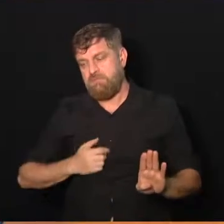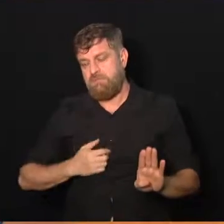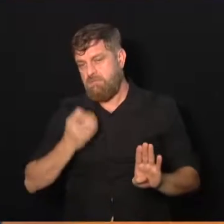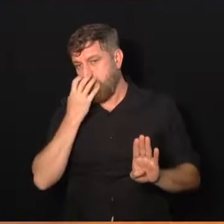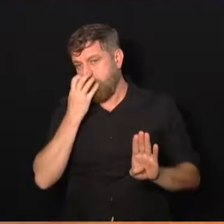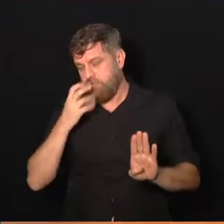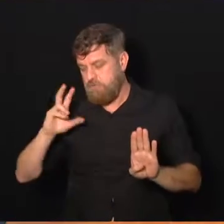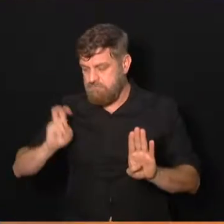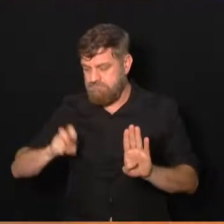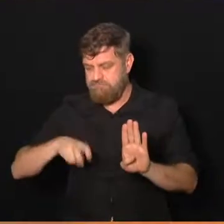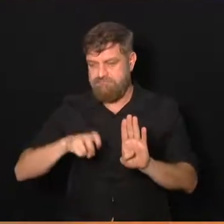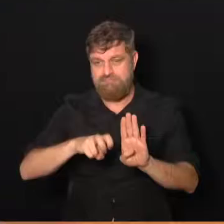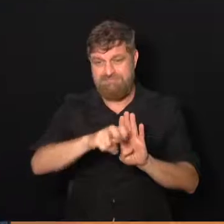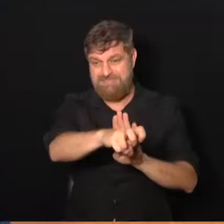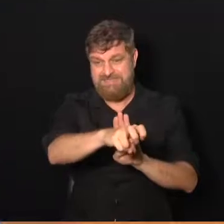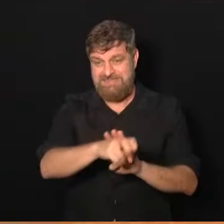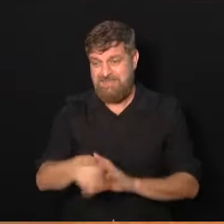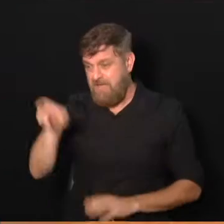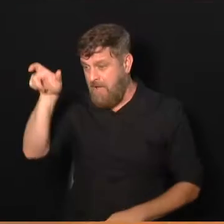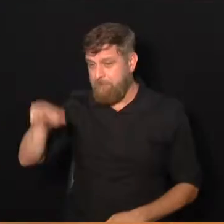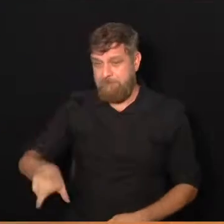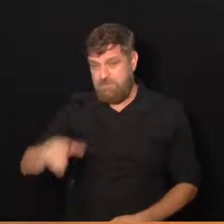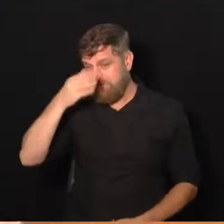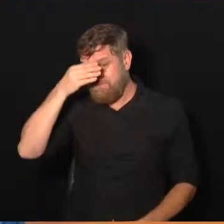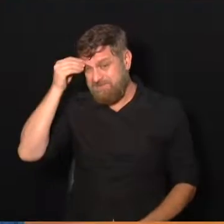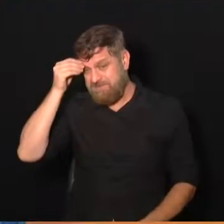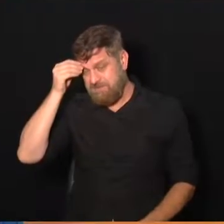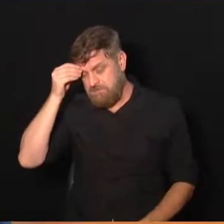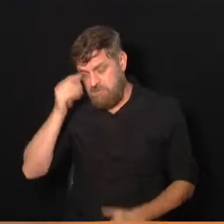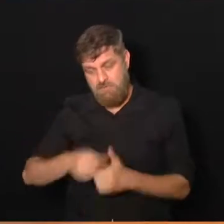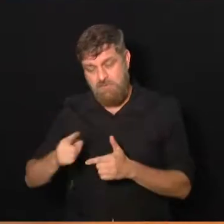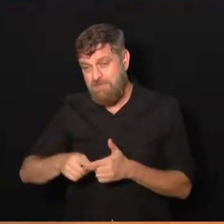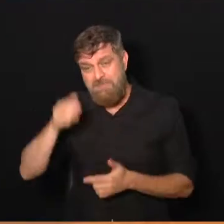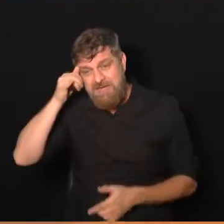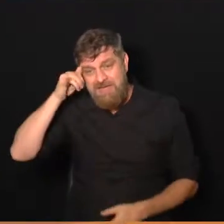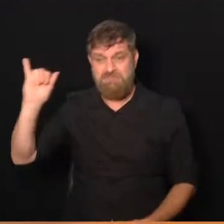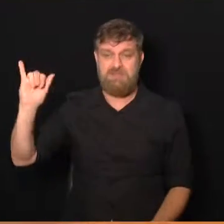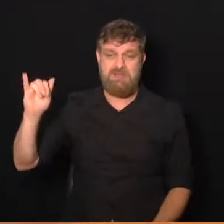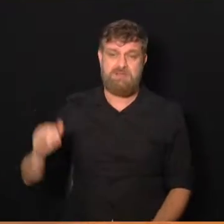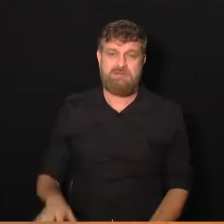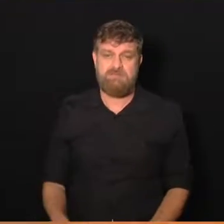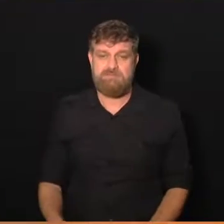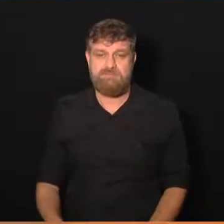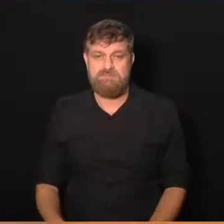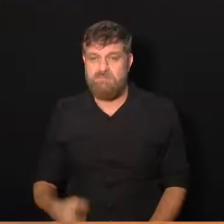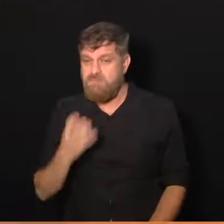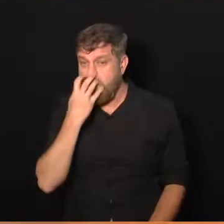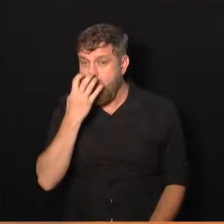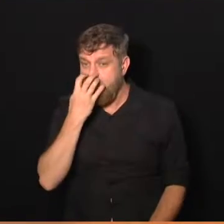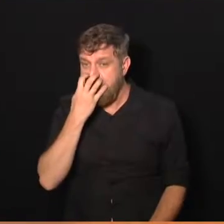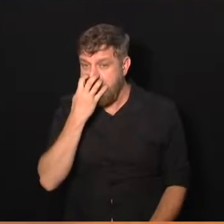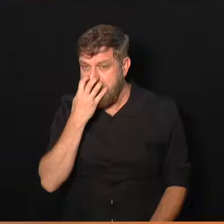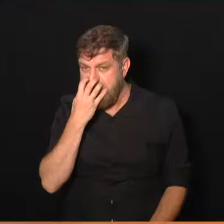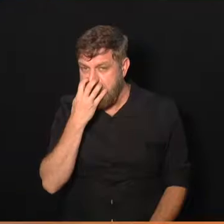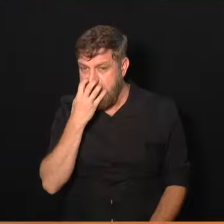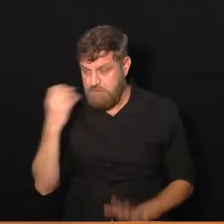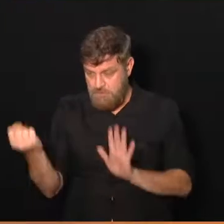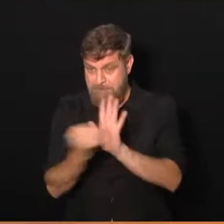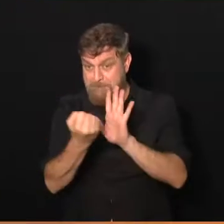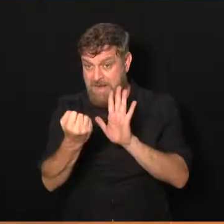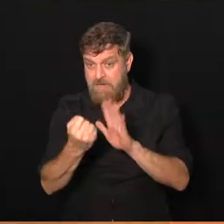fugiu. Se não esquecesse, não teria causado todo esse transtorno. E, gente, não é que foi um animal de raça, não. Porque